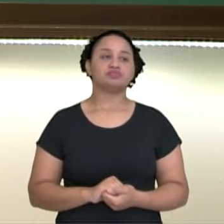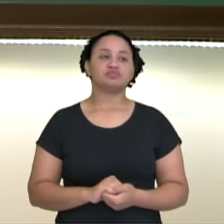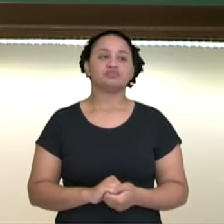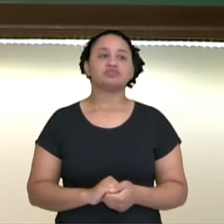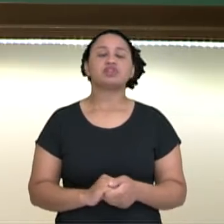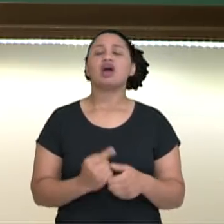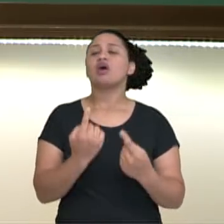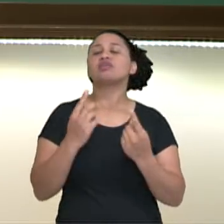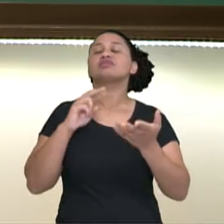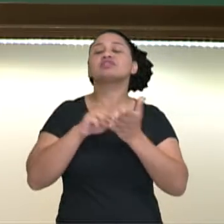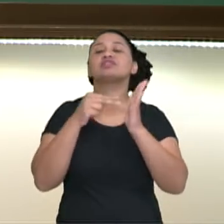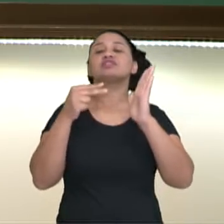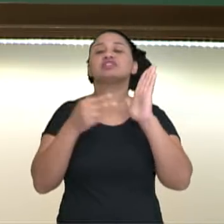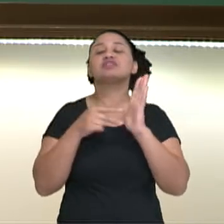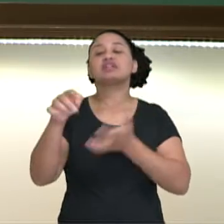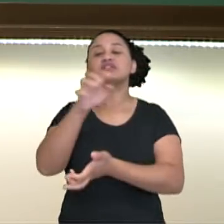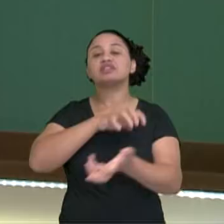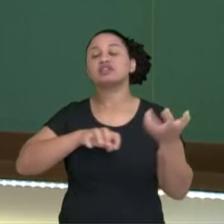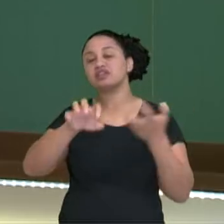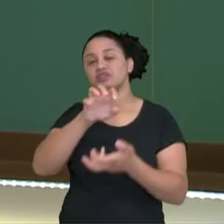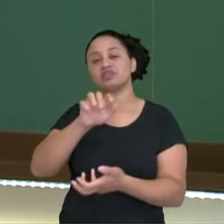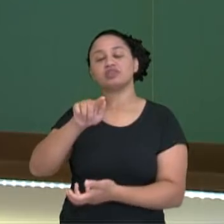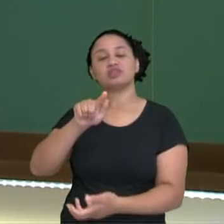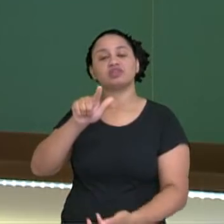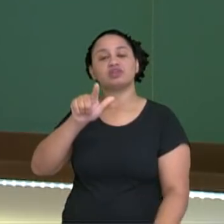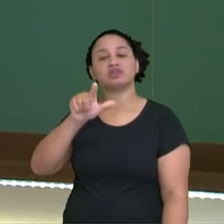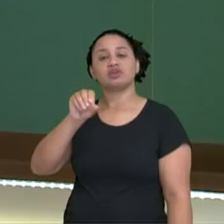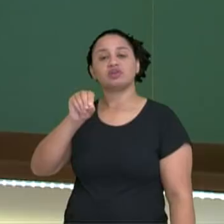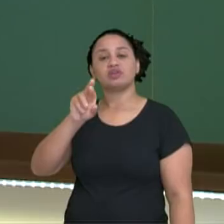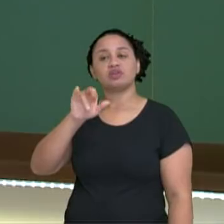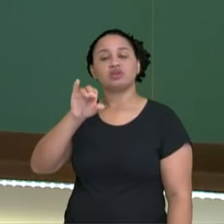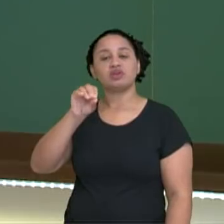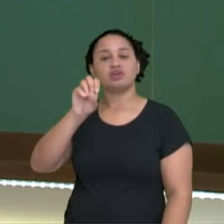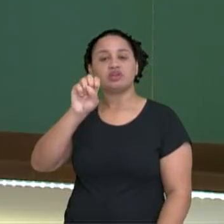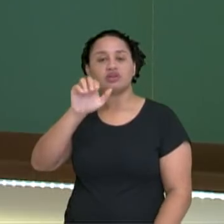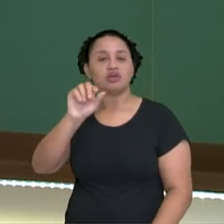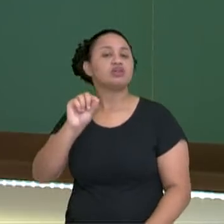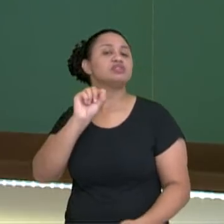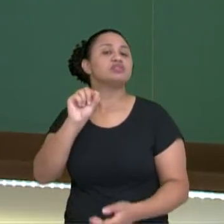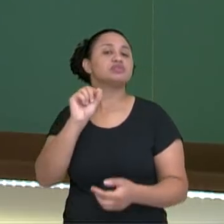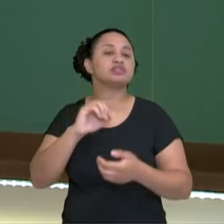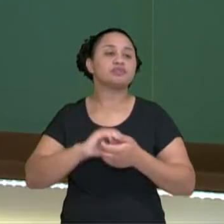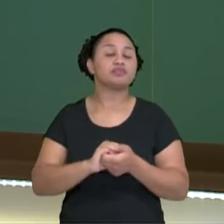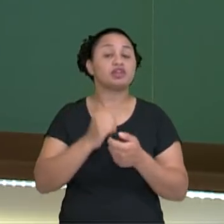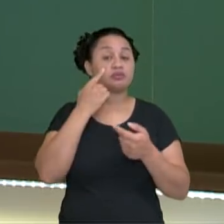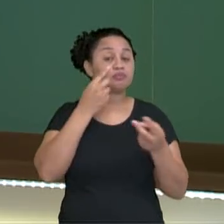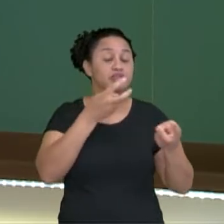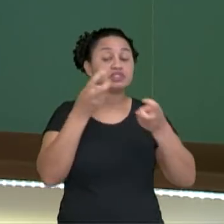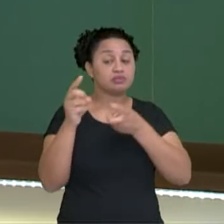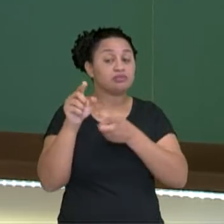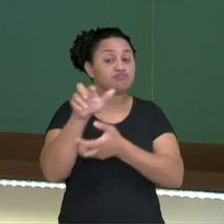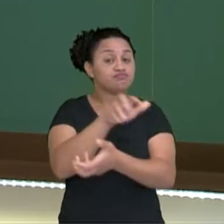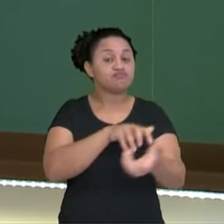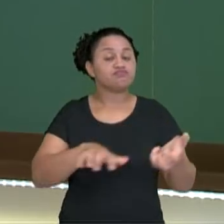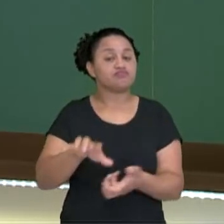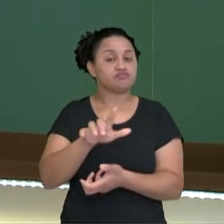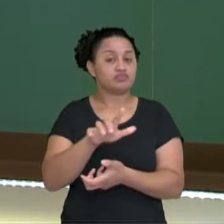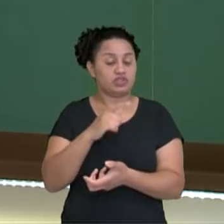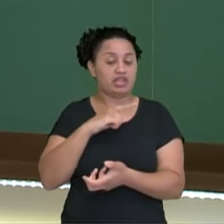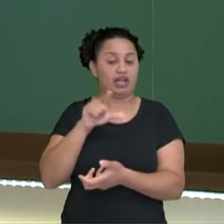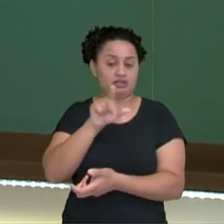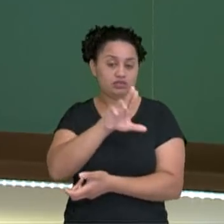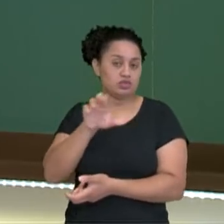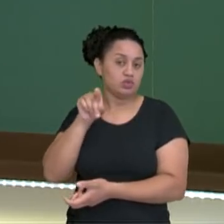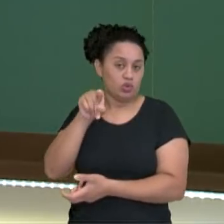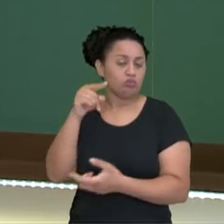é o grande significado da Revolução Gloriosa? Como a gente viu, a Revolução Gloriosa, ela se chama,